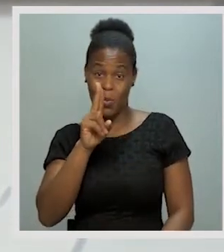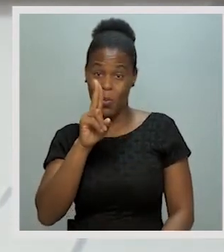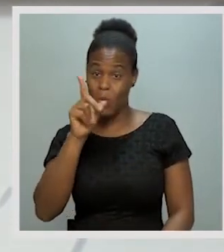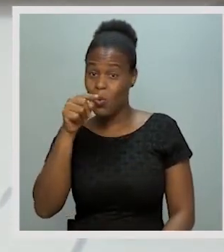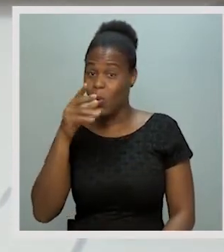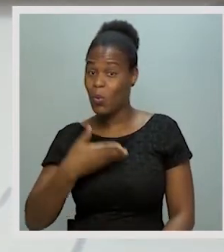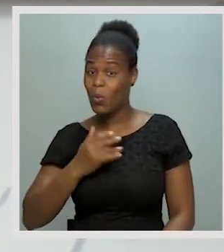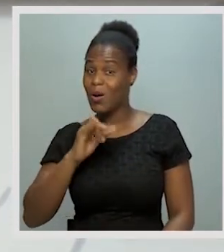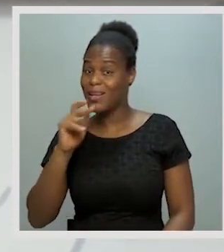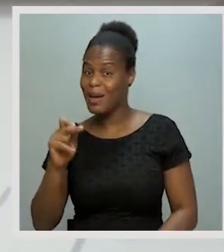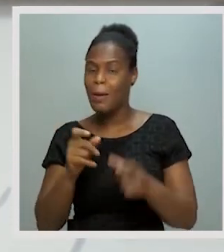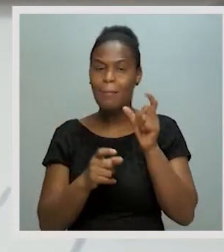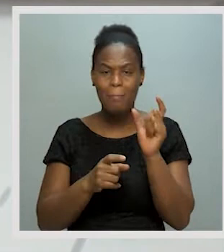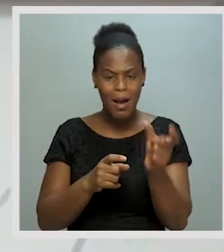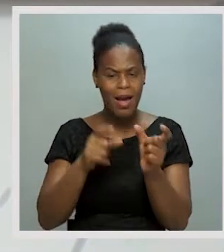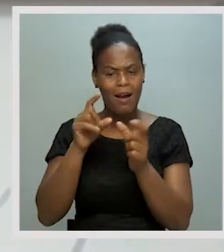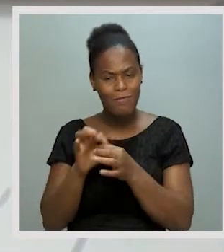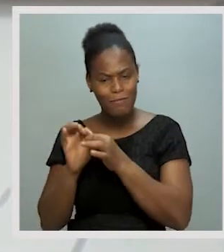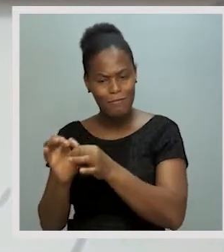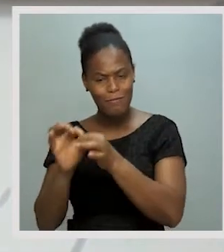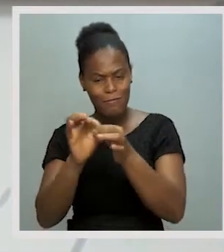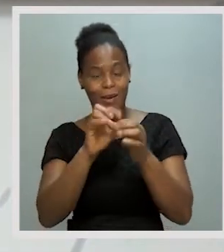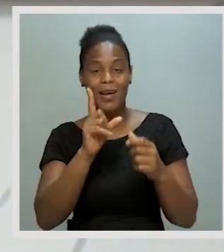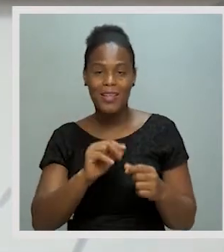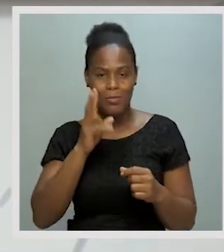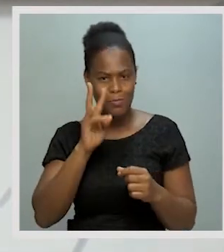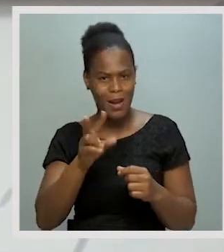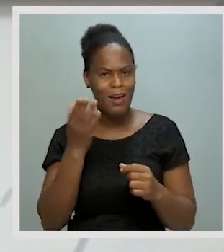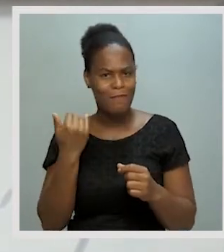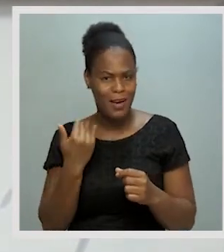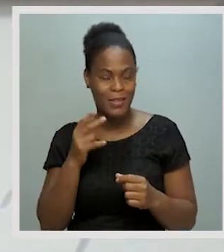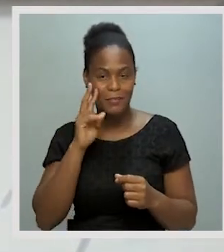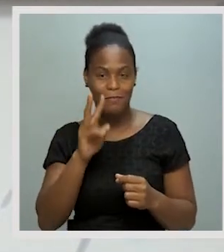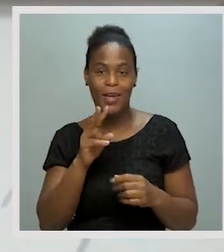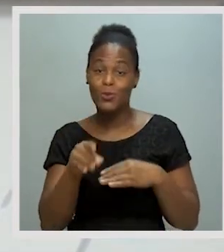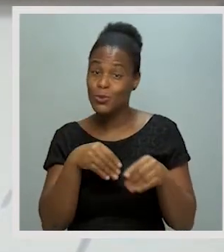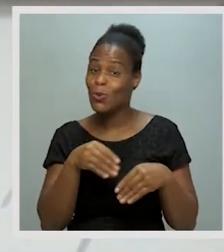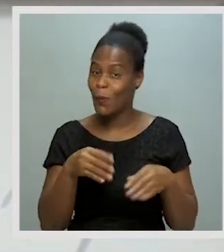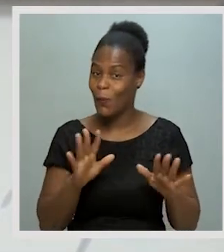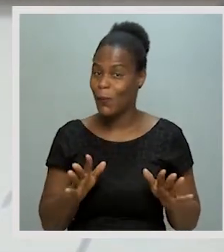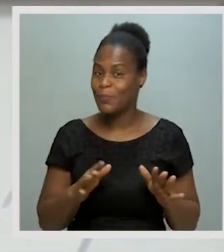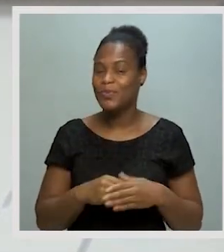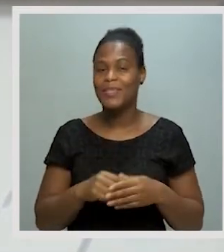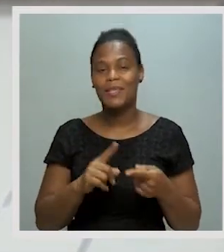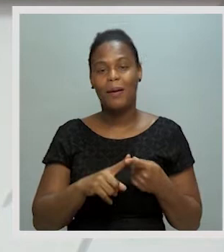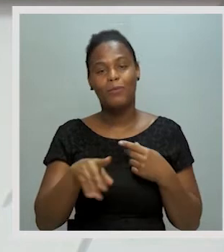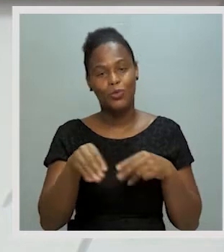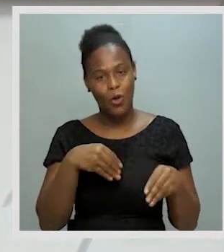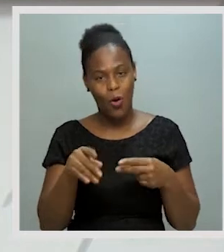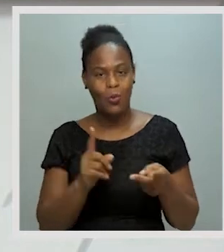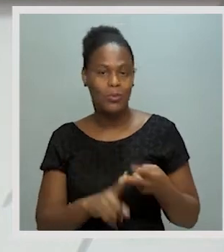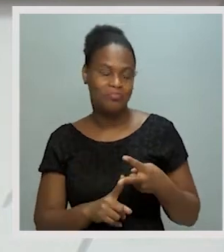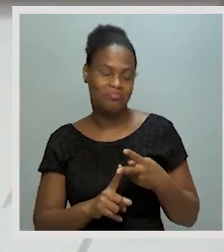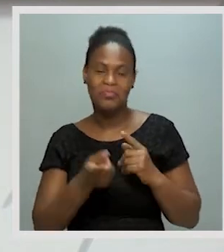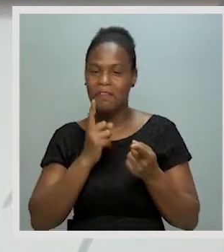lúdica está relacionada também com essas palavrinhas que vocês já viram anterior no desafio. Jogos,